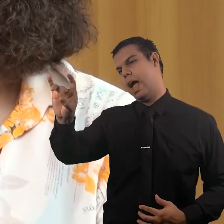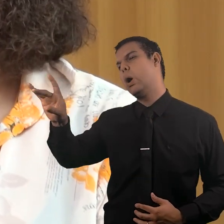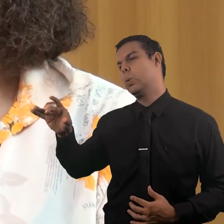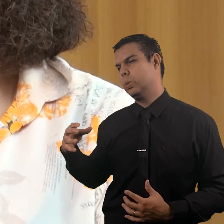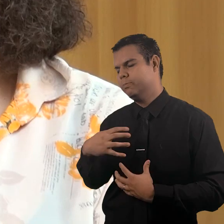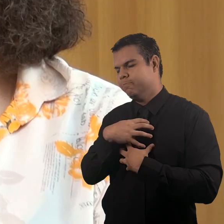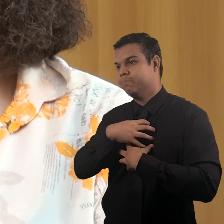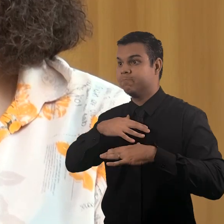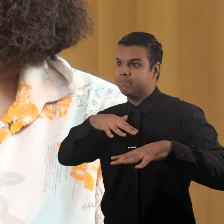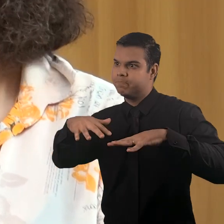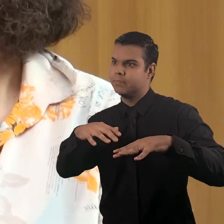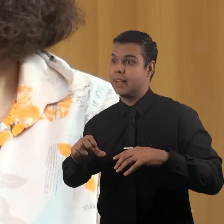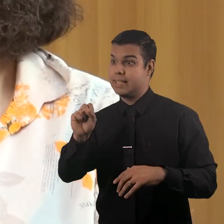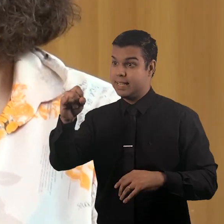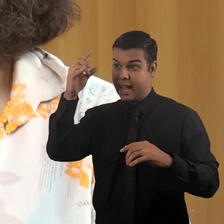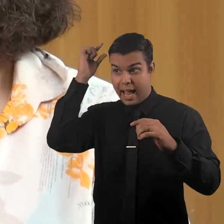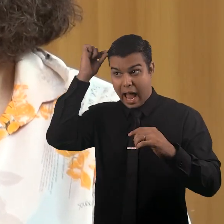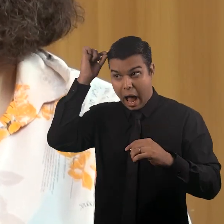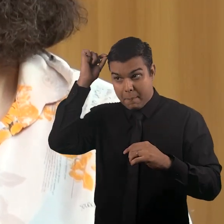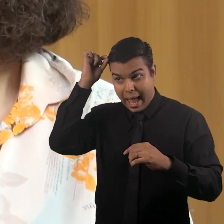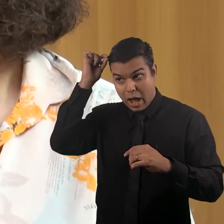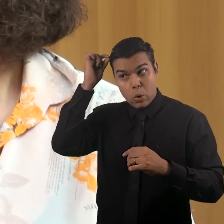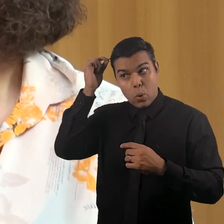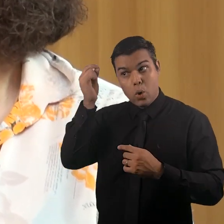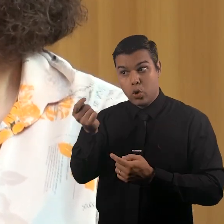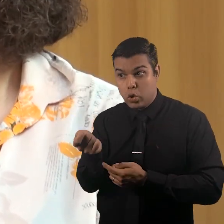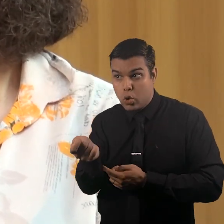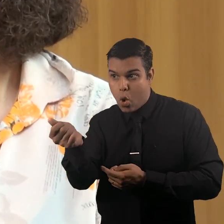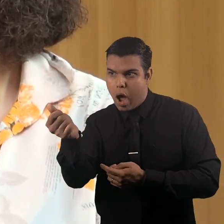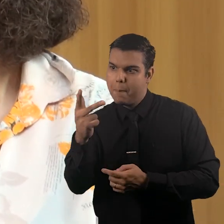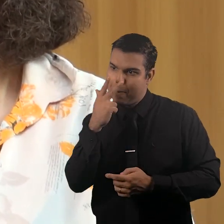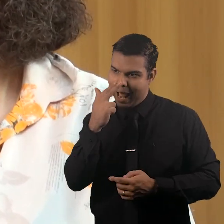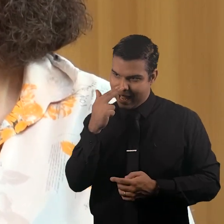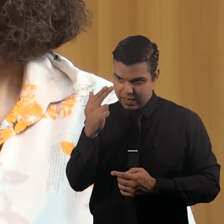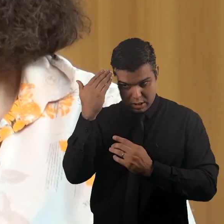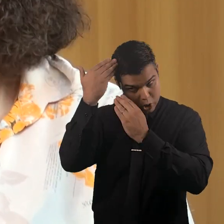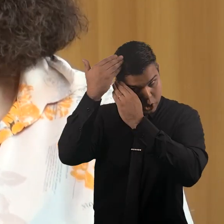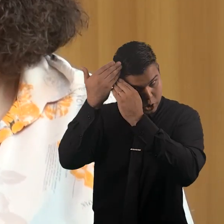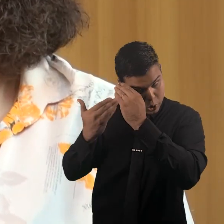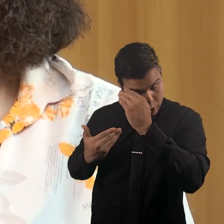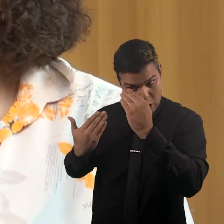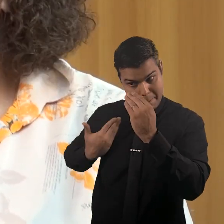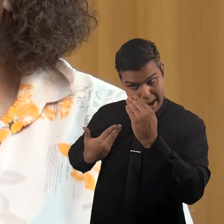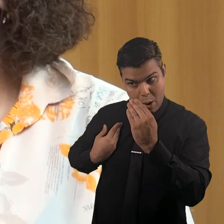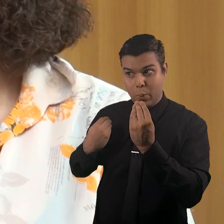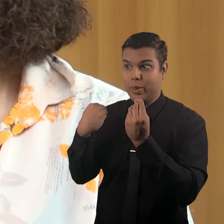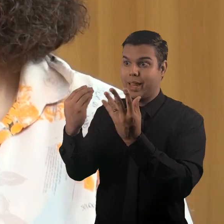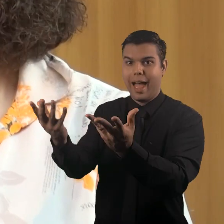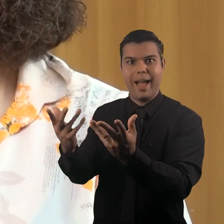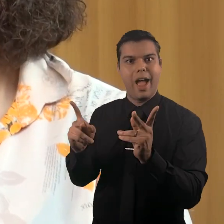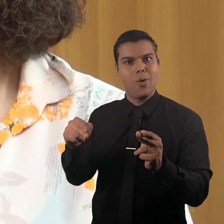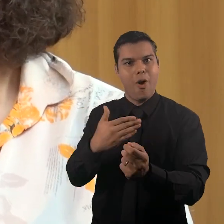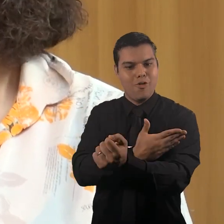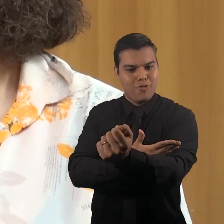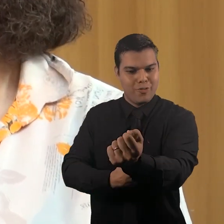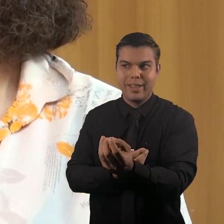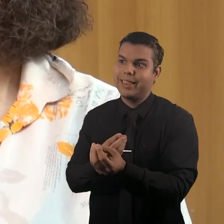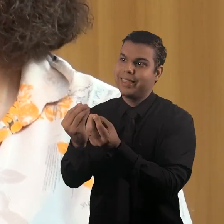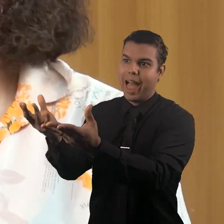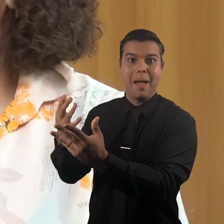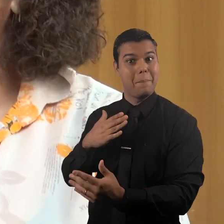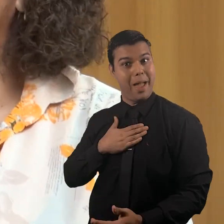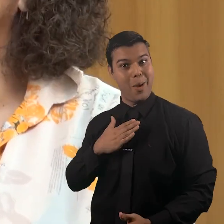pessoas, né? E quando você doa um cabelo, você está doando um pedaço de você. Durante 11 anos, a Fundação Laço Rosa sempre